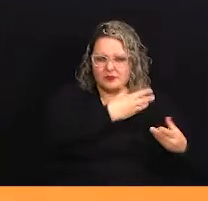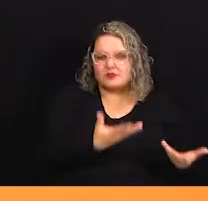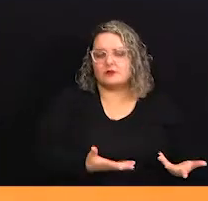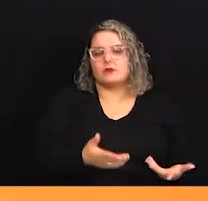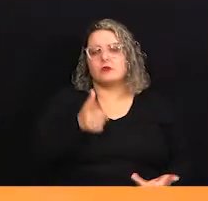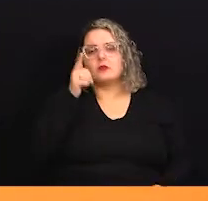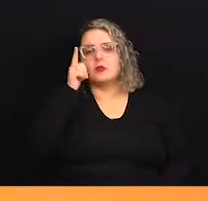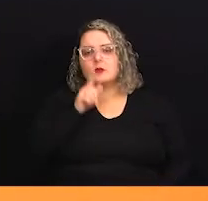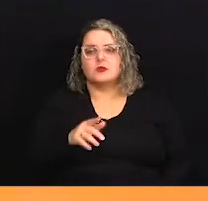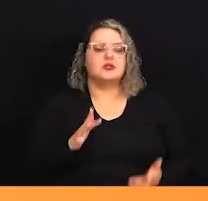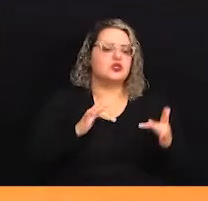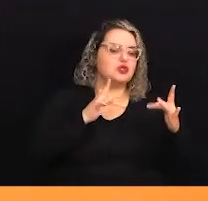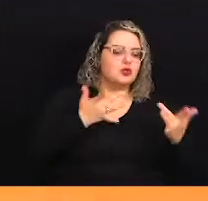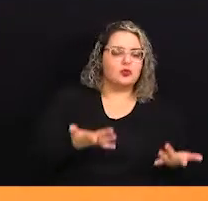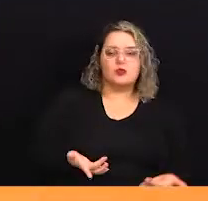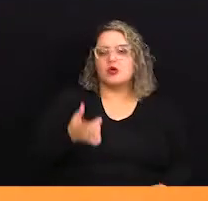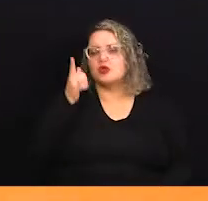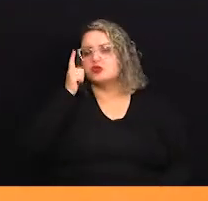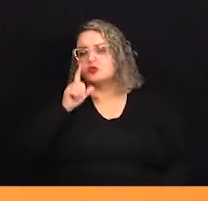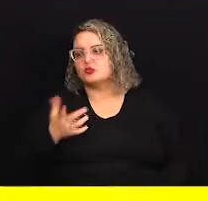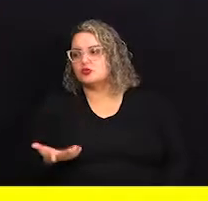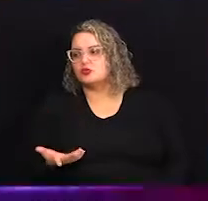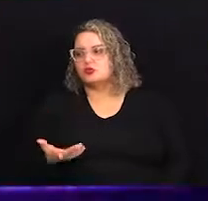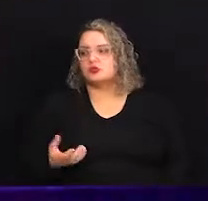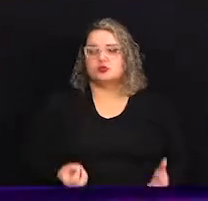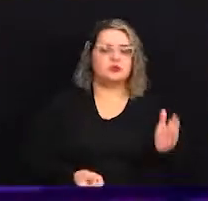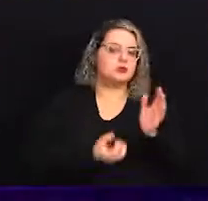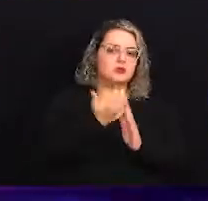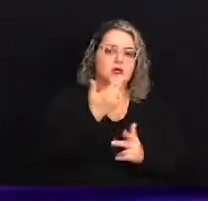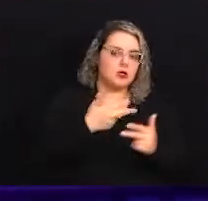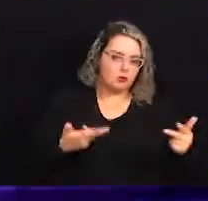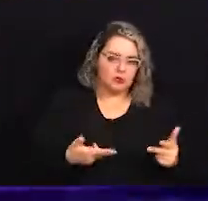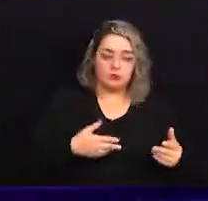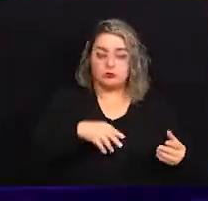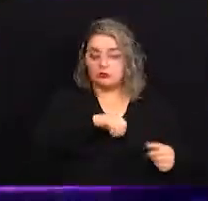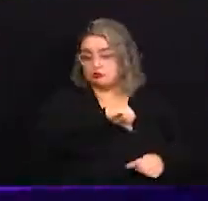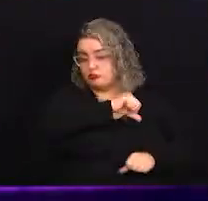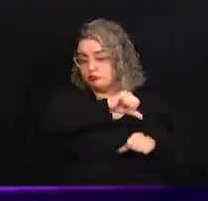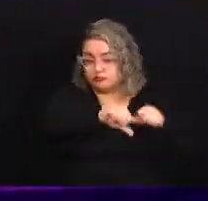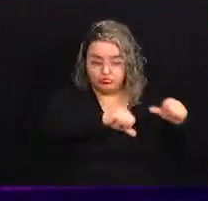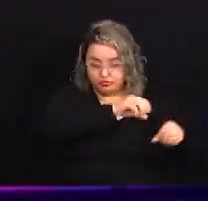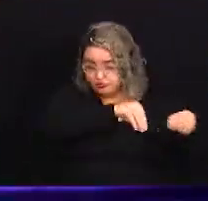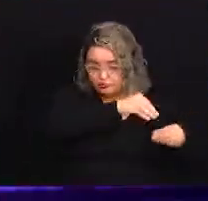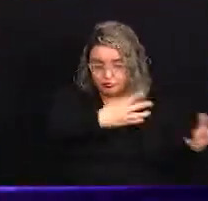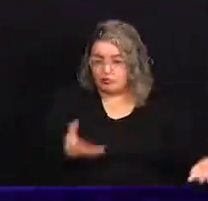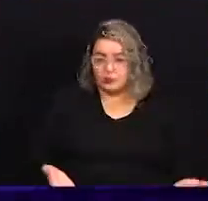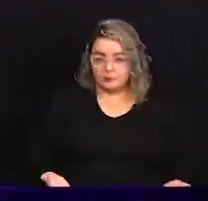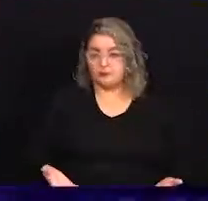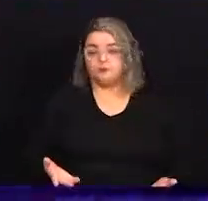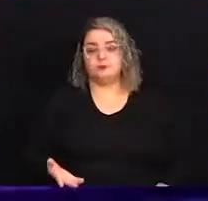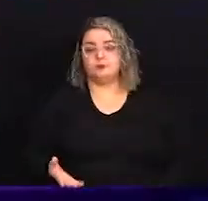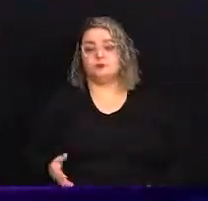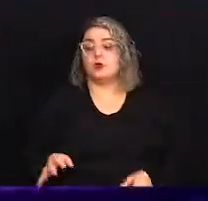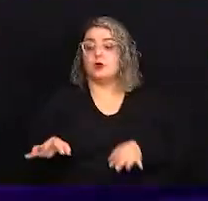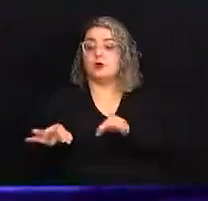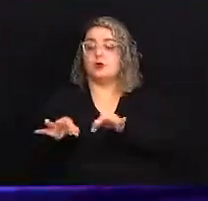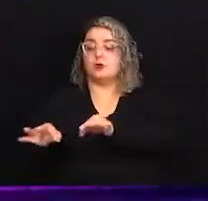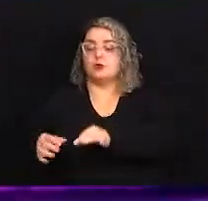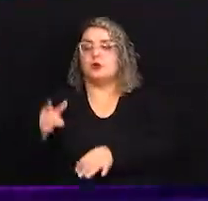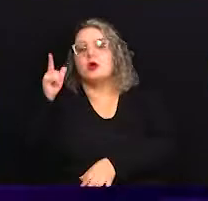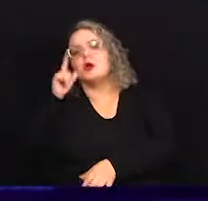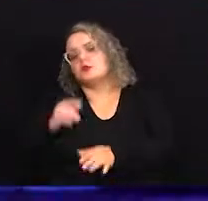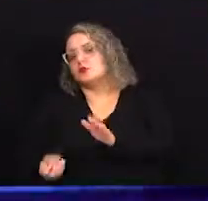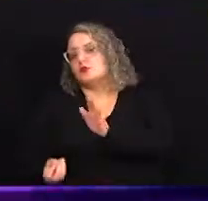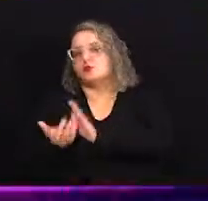você conseguir namorar, para você conseguir criar alguma coisa, você precisa de caos. E você precisa de ordem para